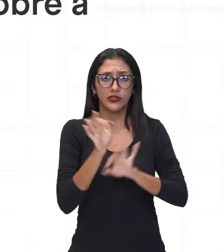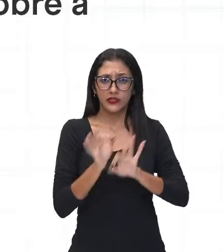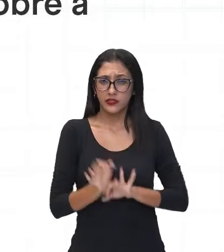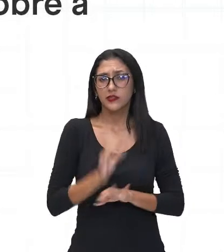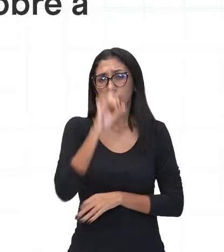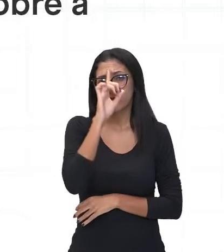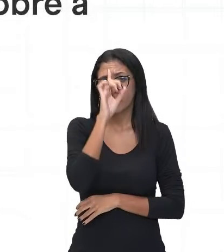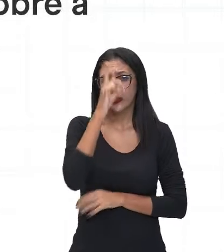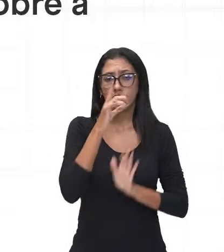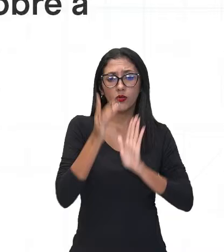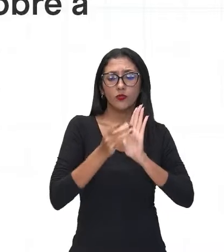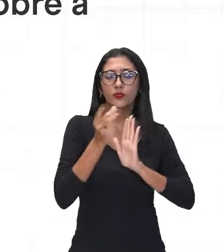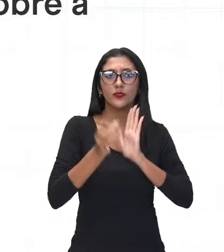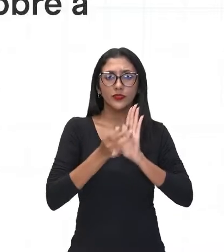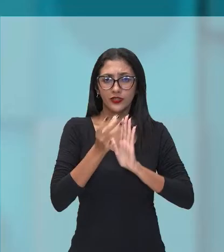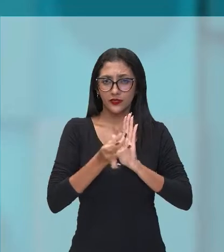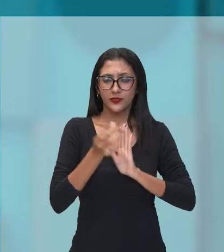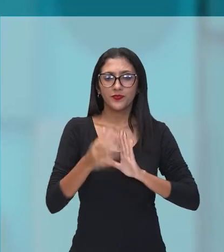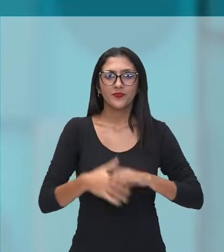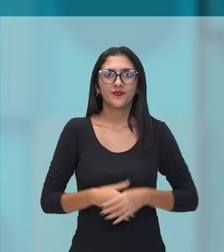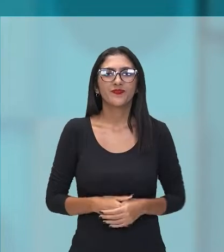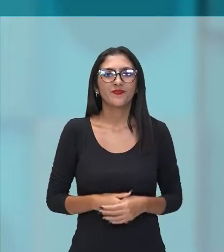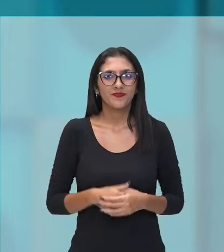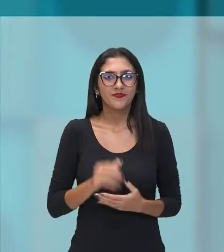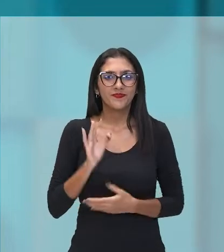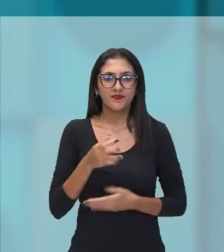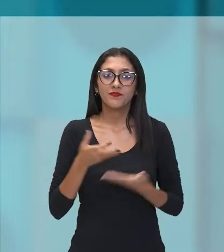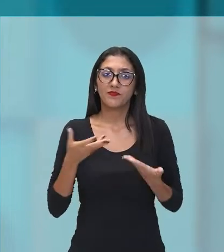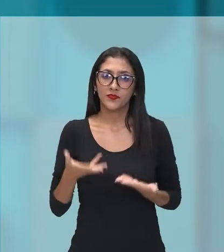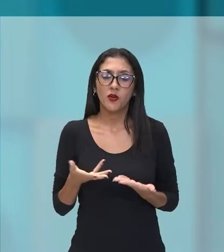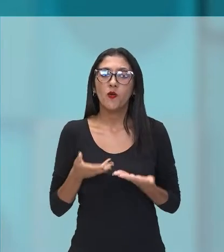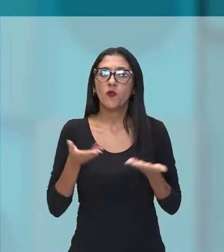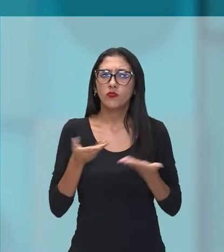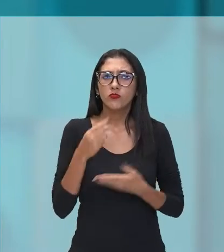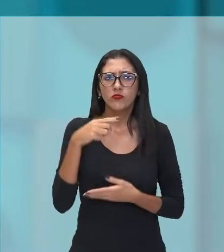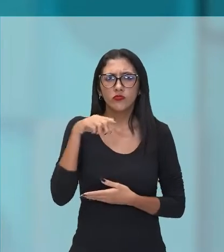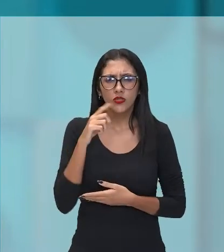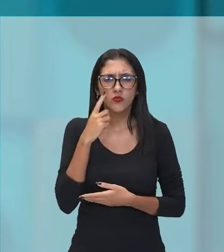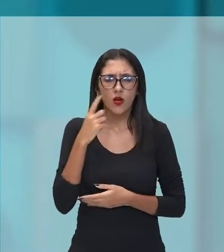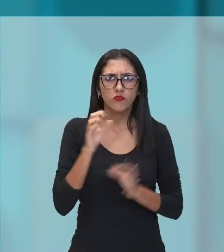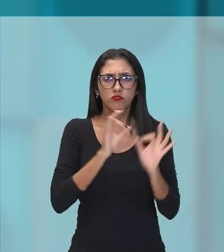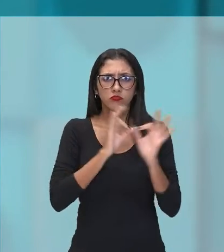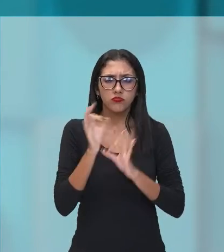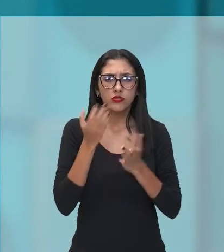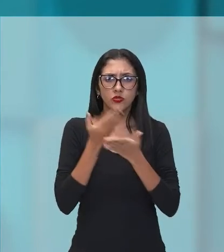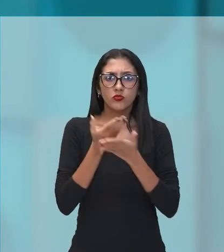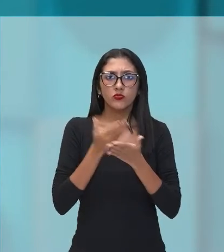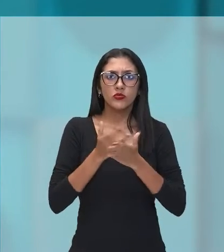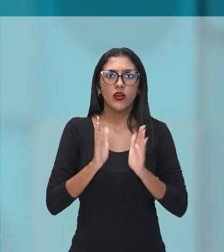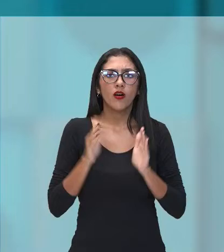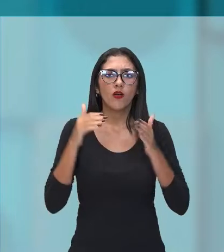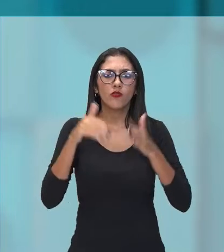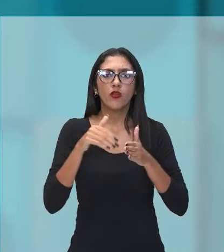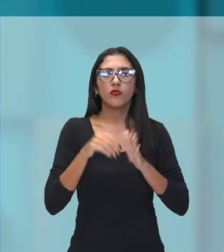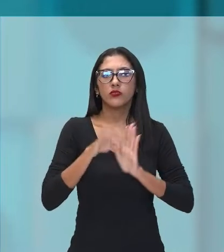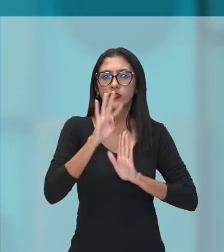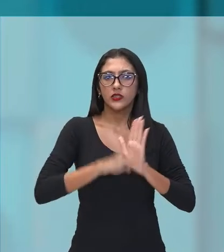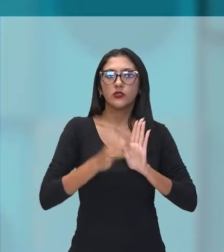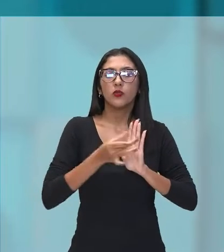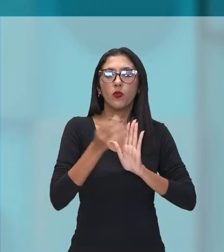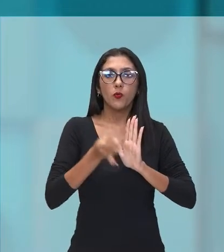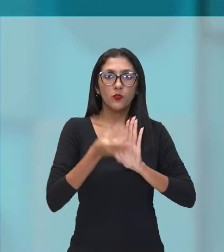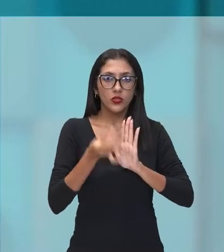organização dos argumentos, certo? Então, nós vamos trabalhar exatamente a argumentação,